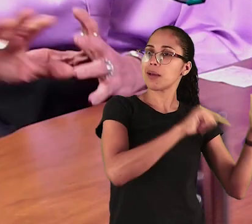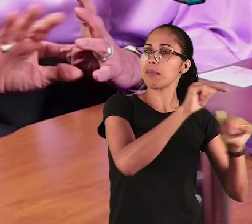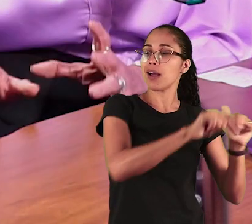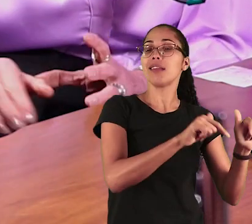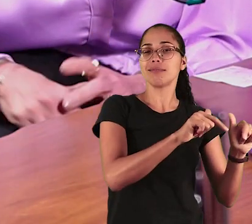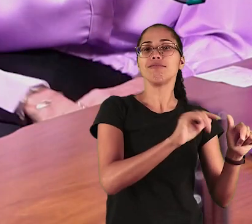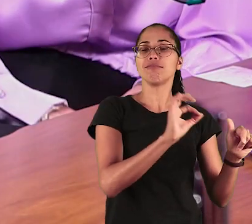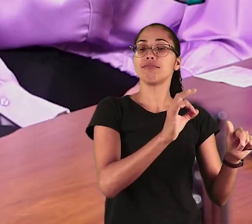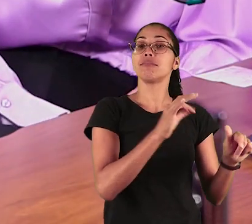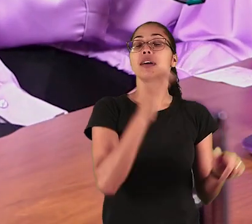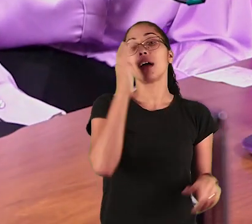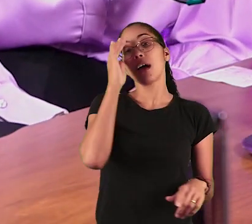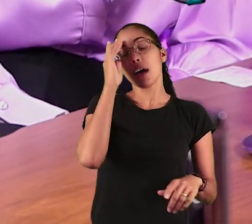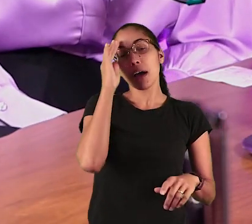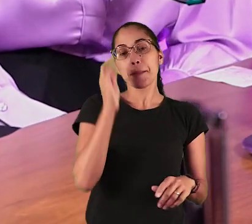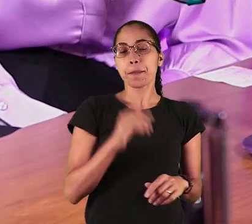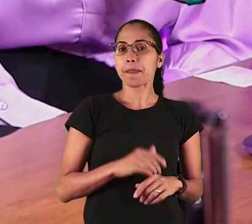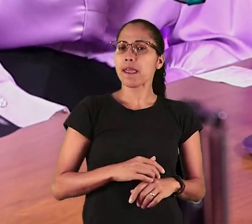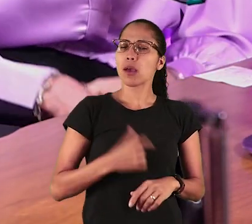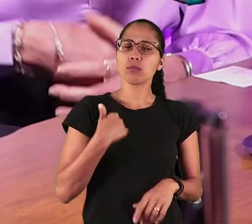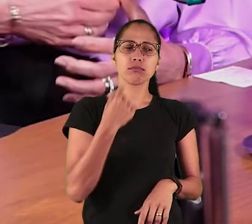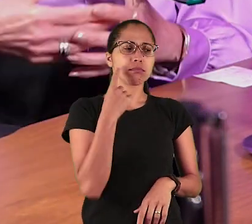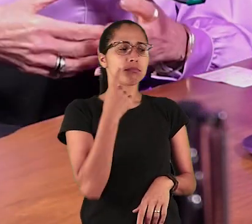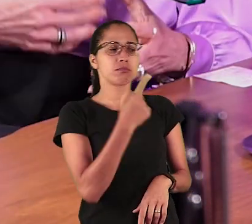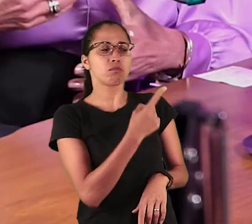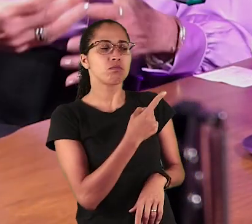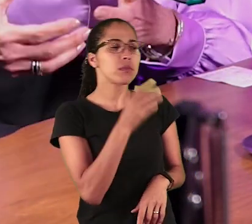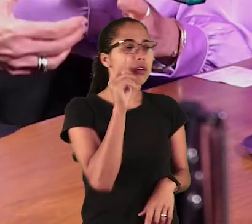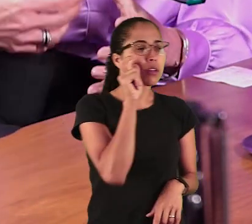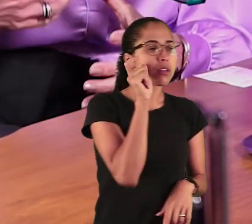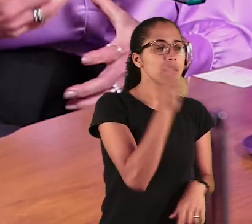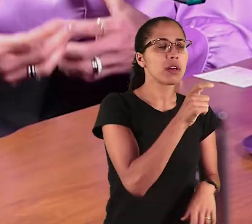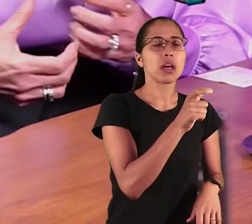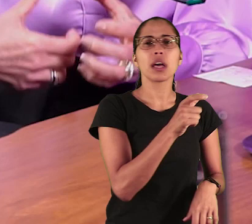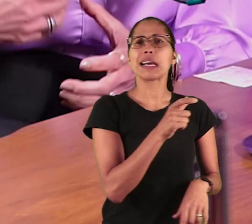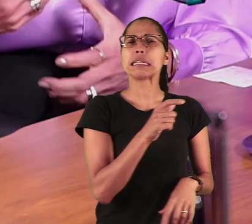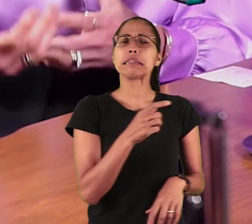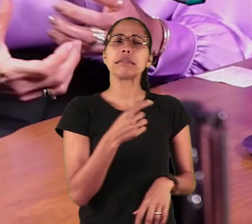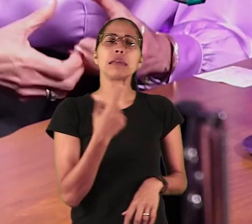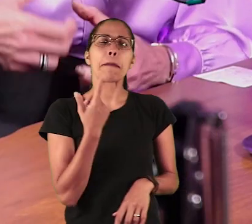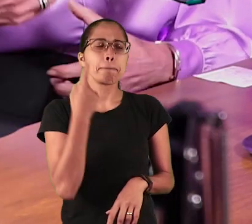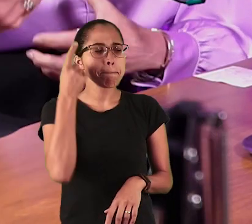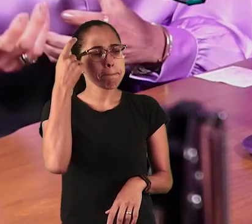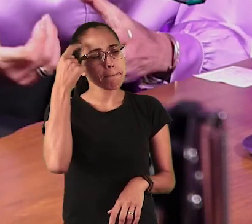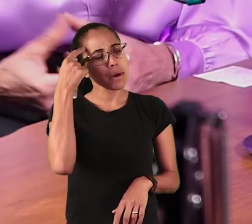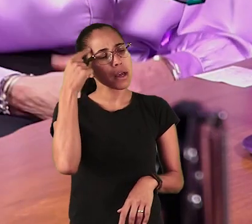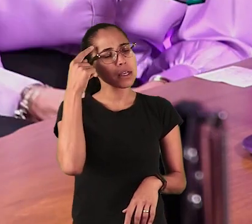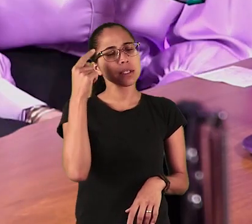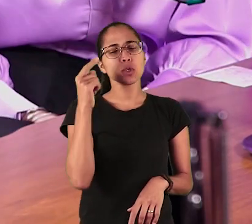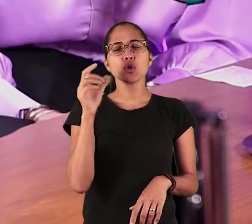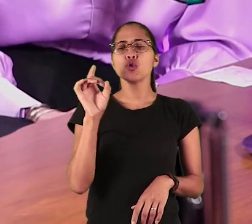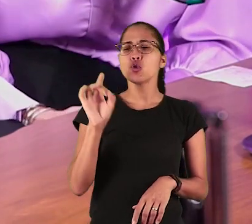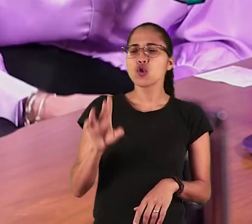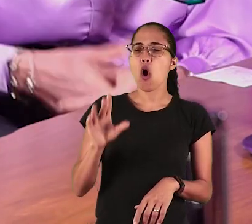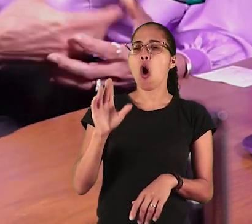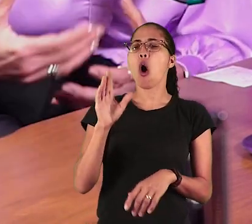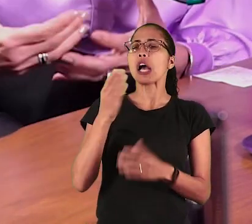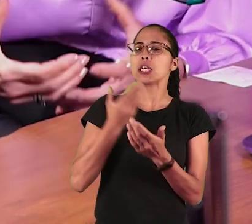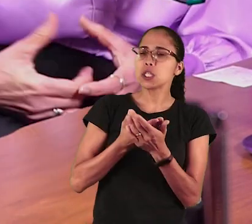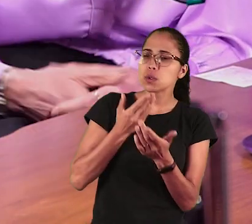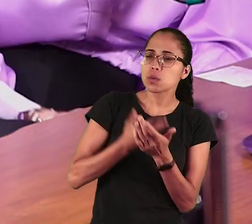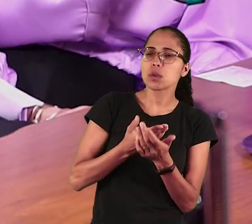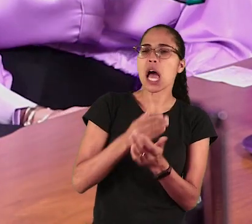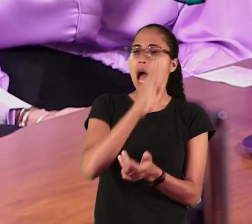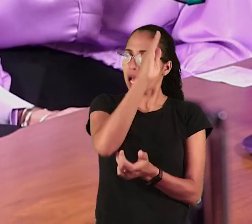sempre quis trabalhar no mercado financeiro e aí eu comecei a me também será que tem algo mais diferente do que só estudar